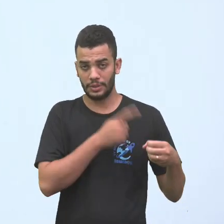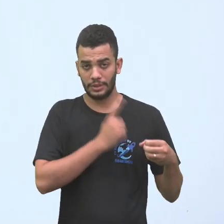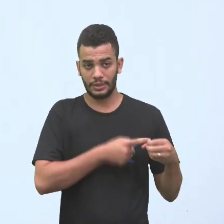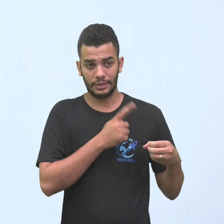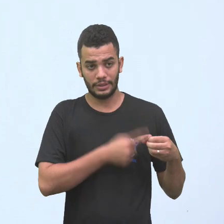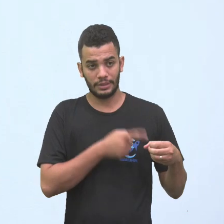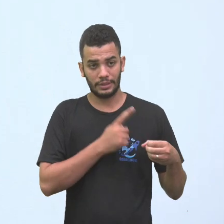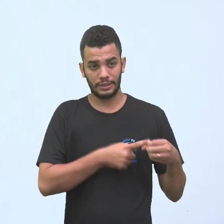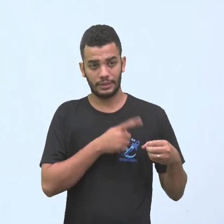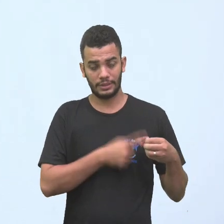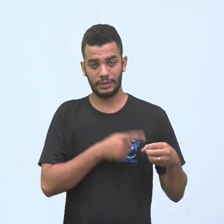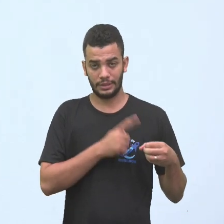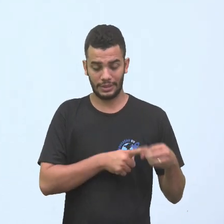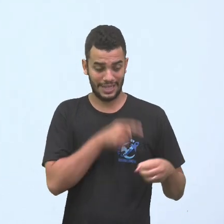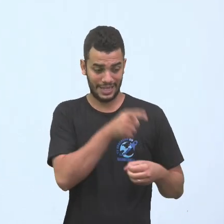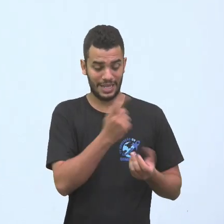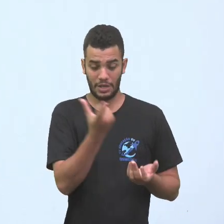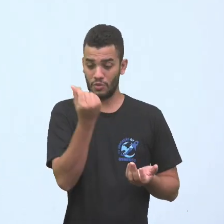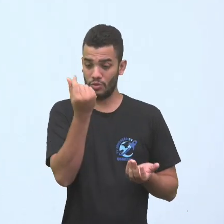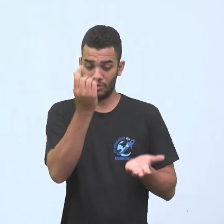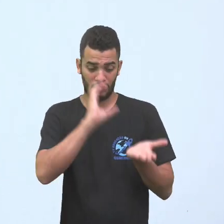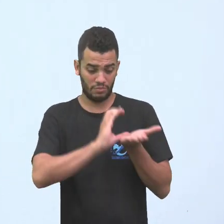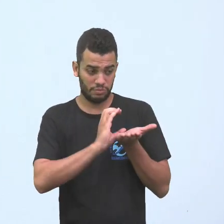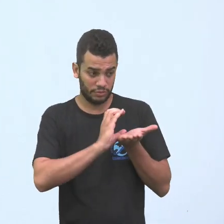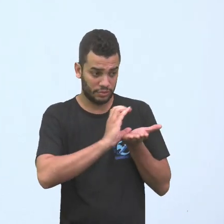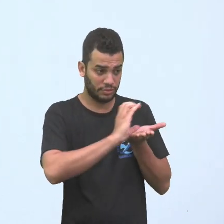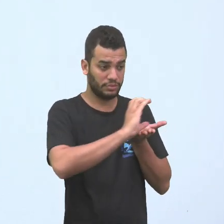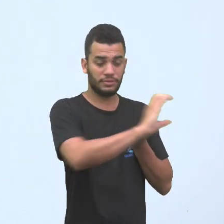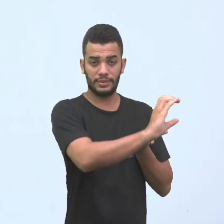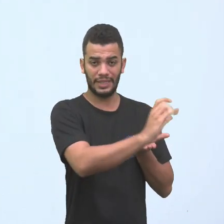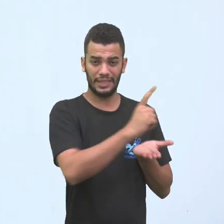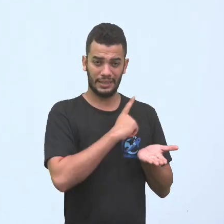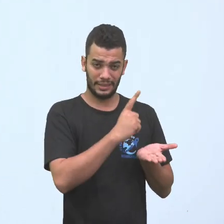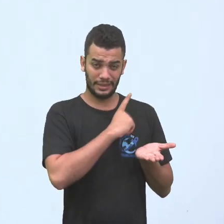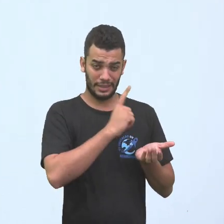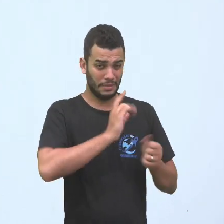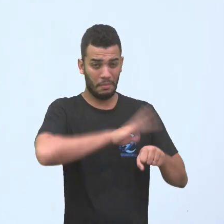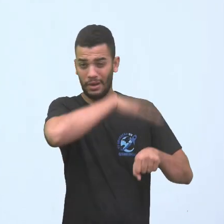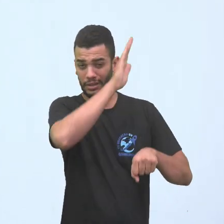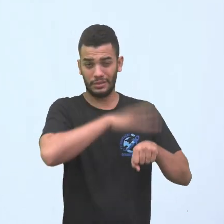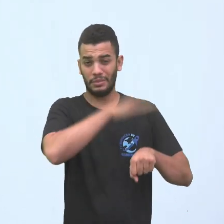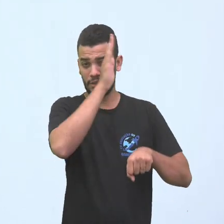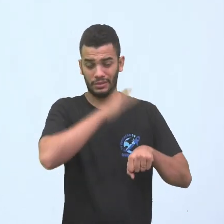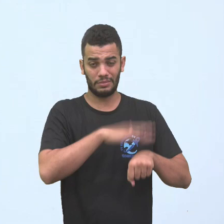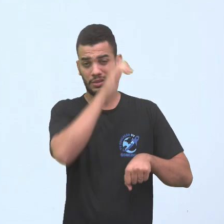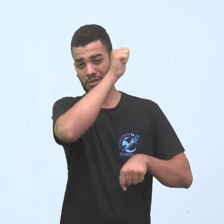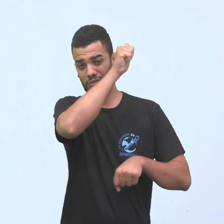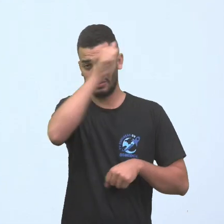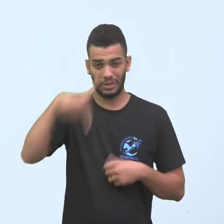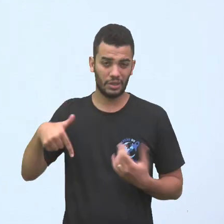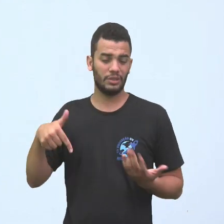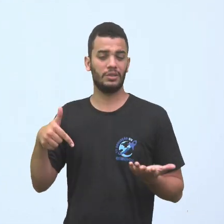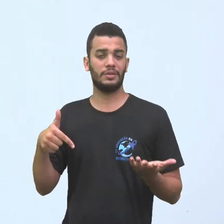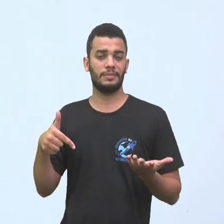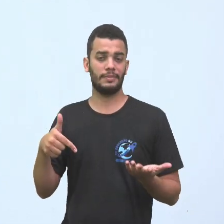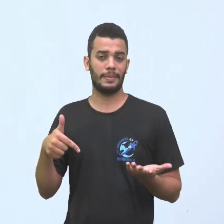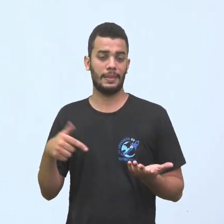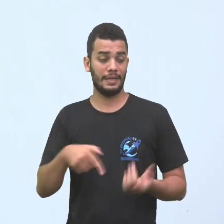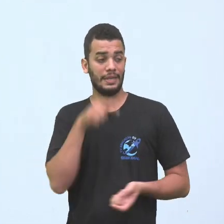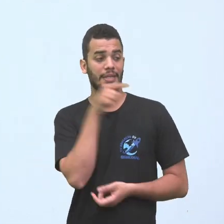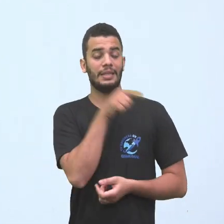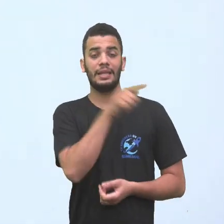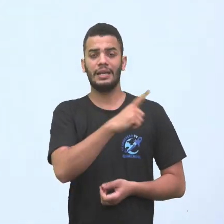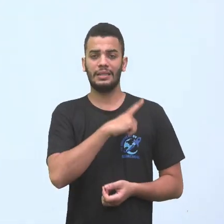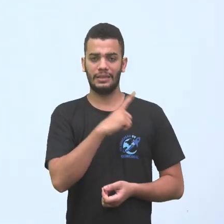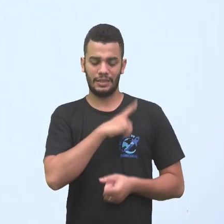é 3 vezes a receita do município de Governador Valadares todo. Uberaba tem 5 mil alunos mais